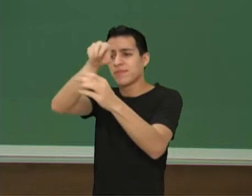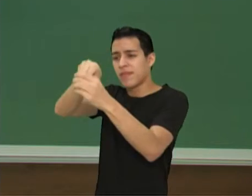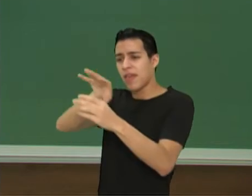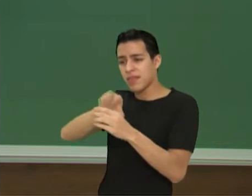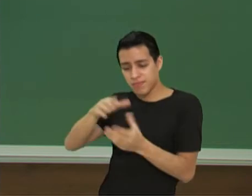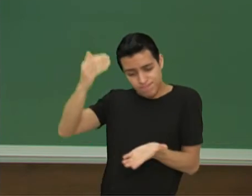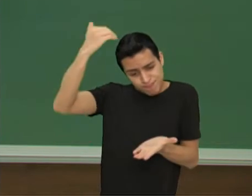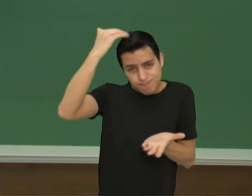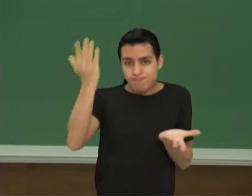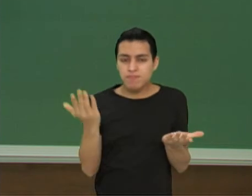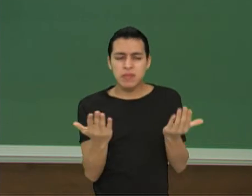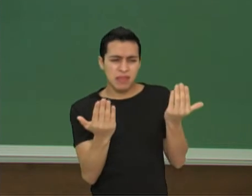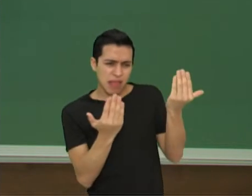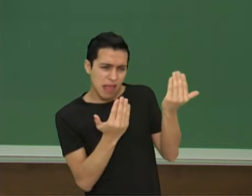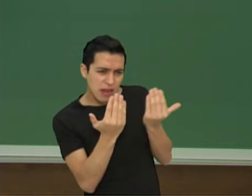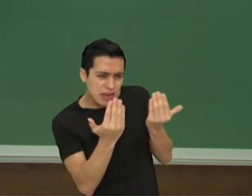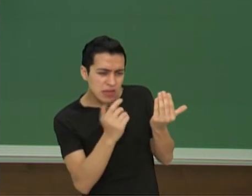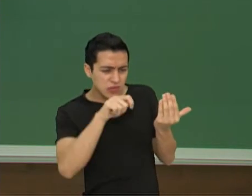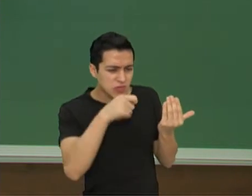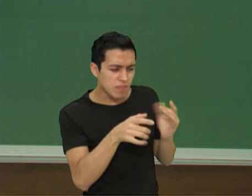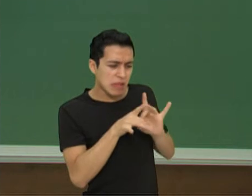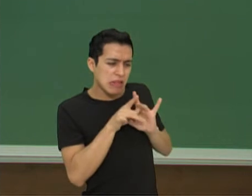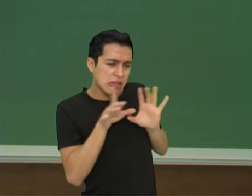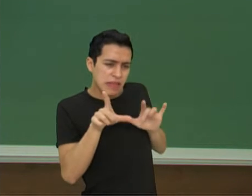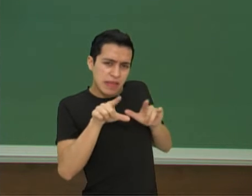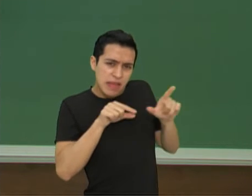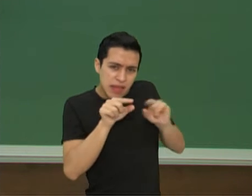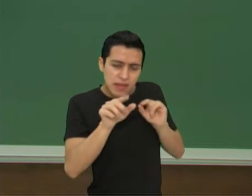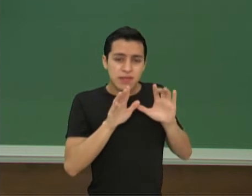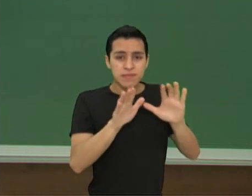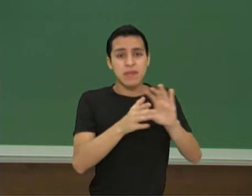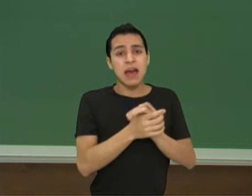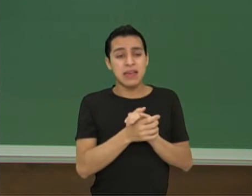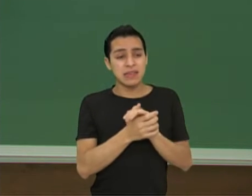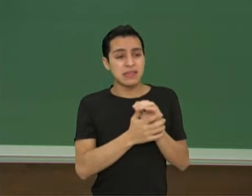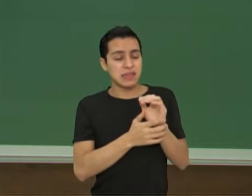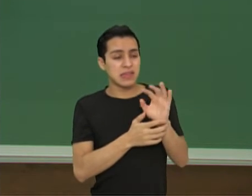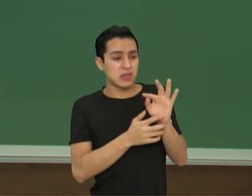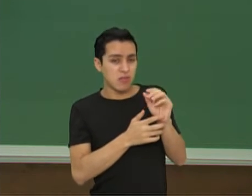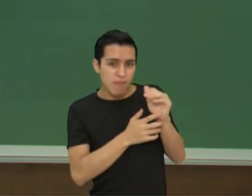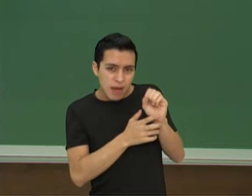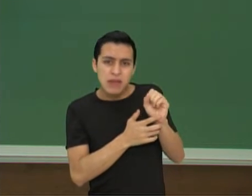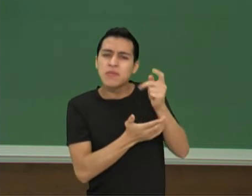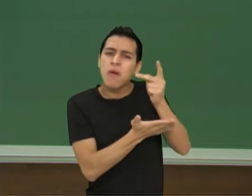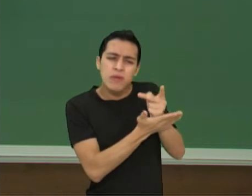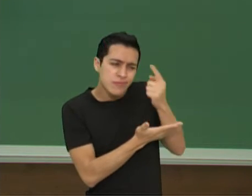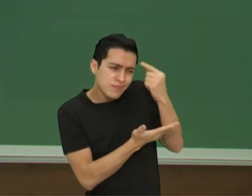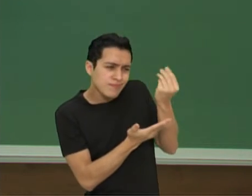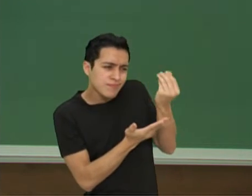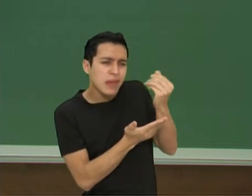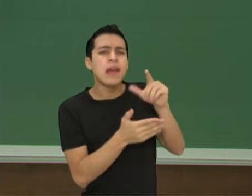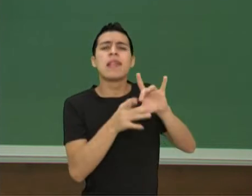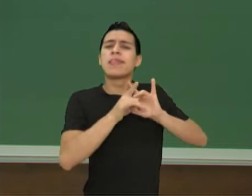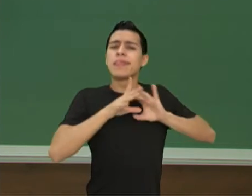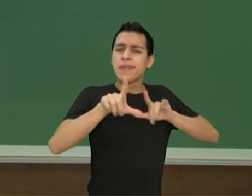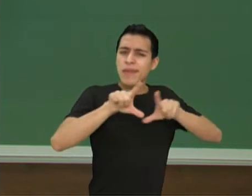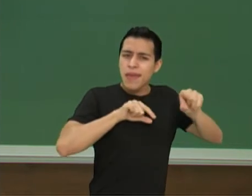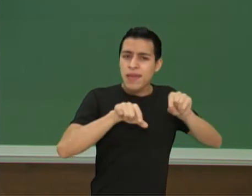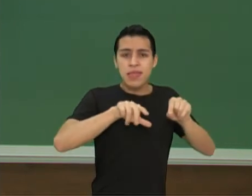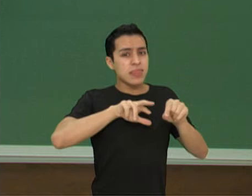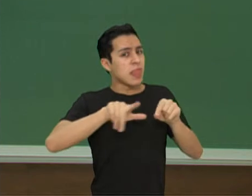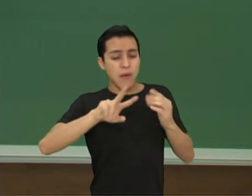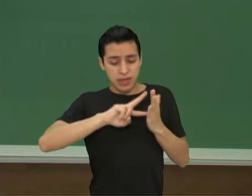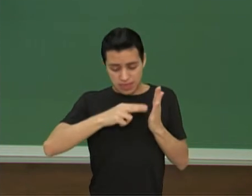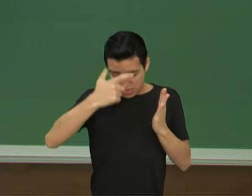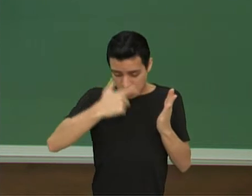conceito de livre-arbítrio lá no Santo Agostinho e o Tomás de Aquino ainda continua com essa mesma ideia. Né? O livre-arbítrio não é um sinal de falha